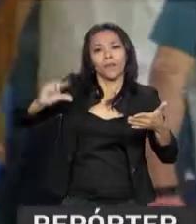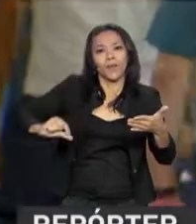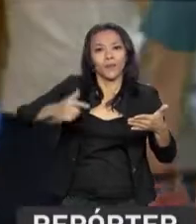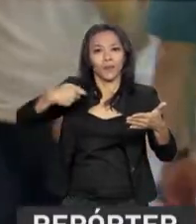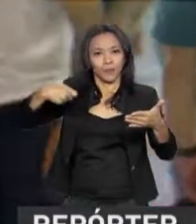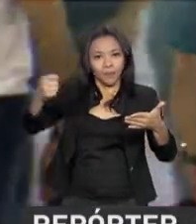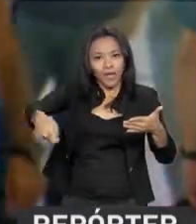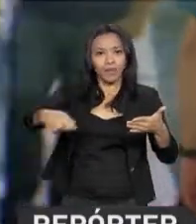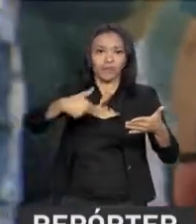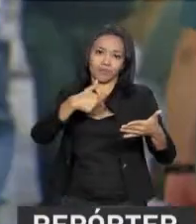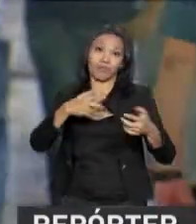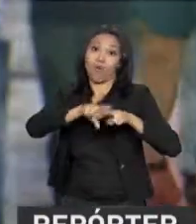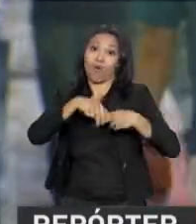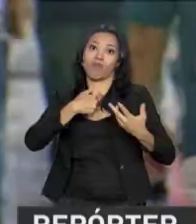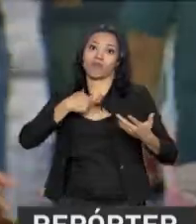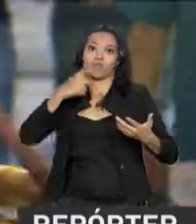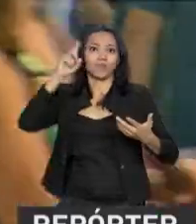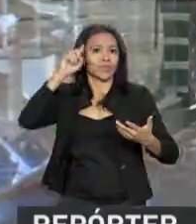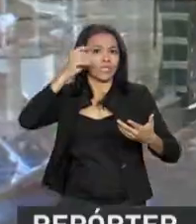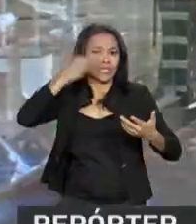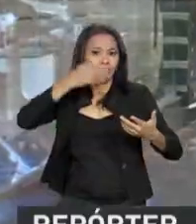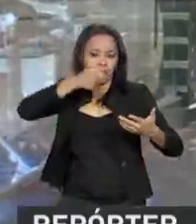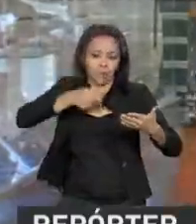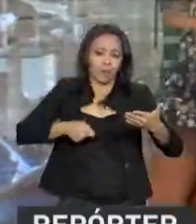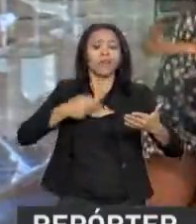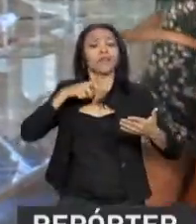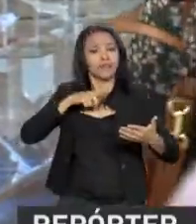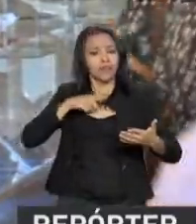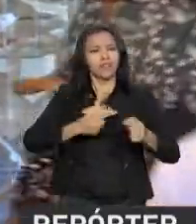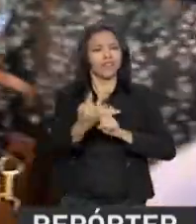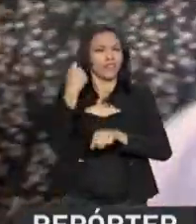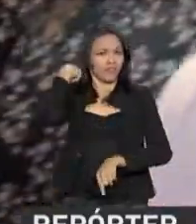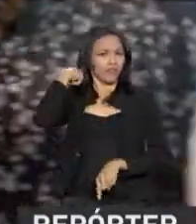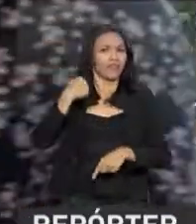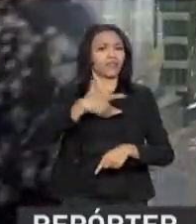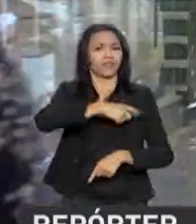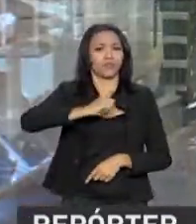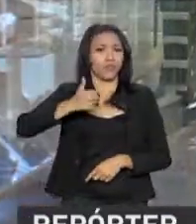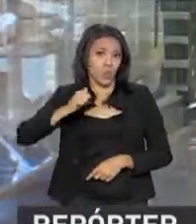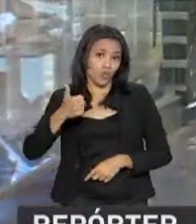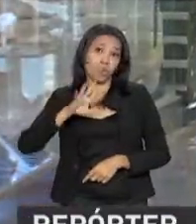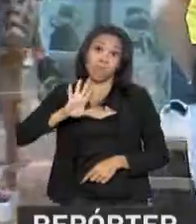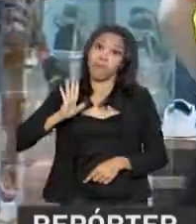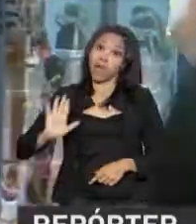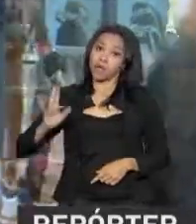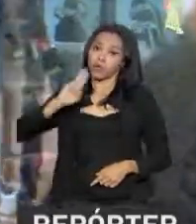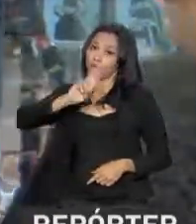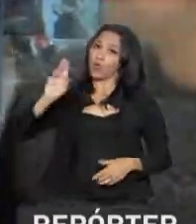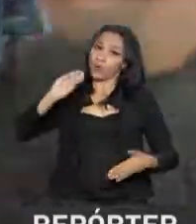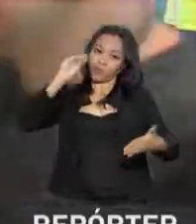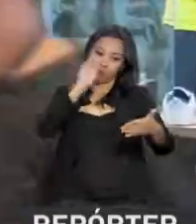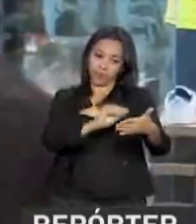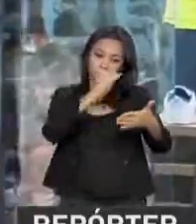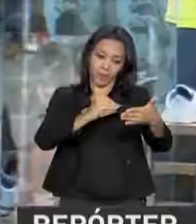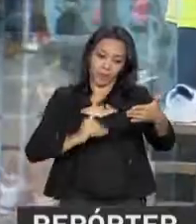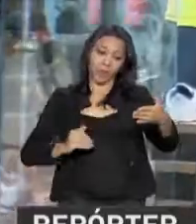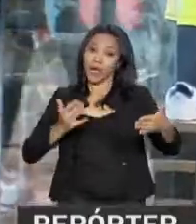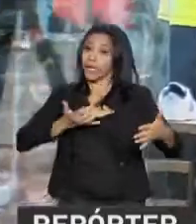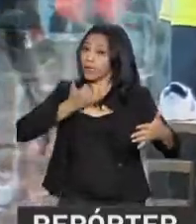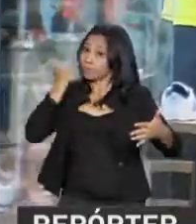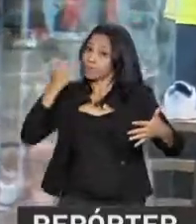O cadastro existe desde 2011, mas a inclusão do consumidor na lista é optativa. Após 6 anos de